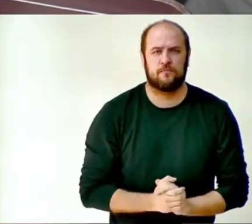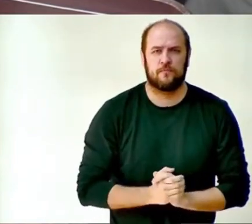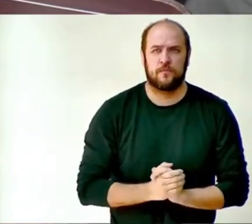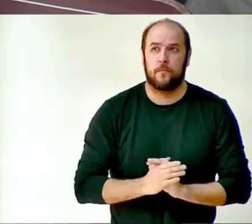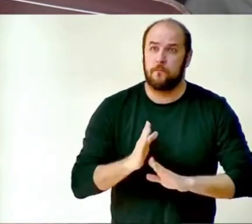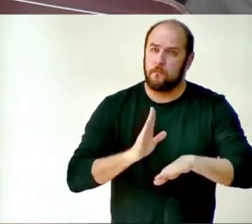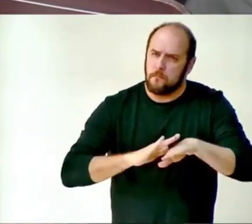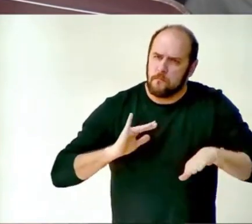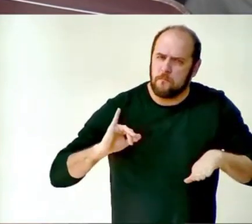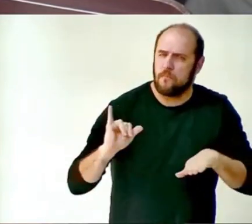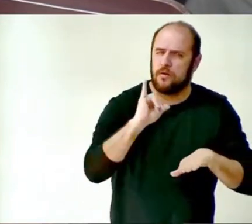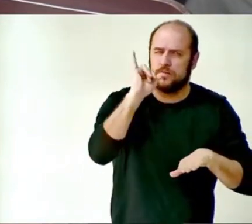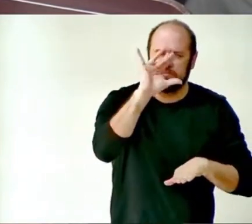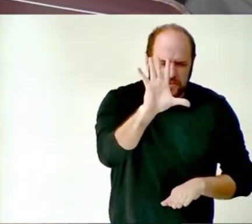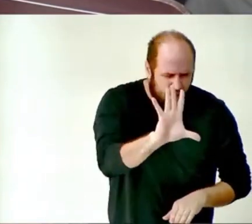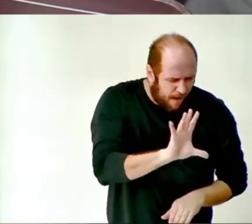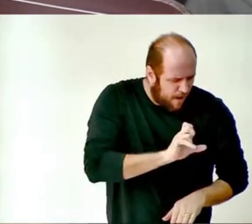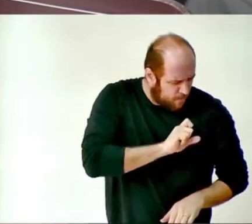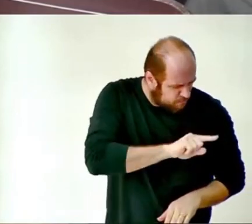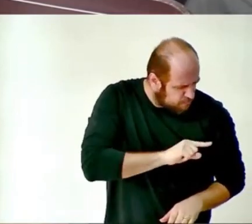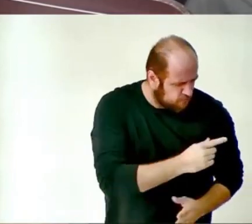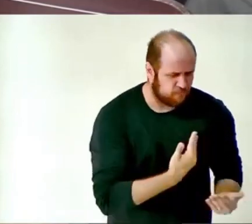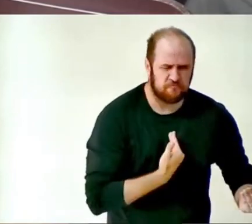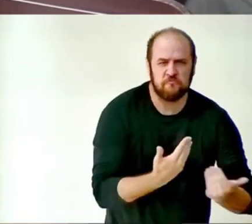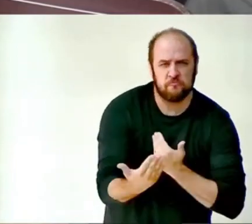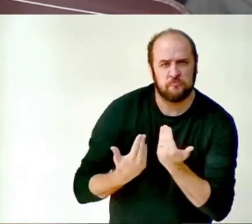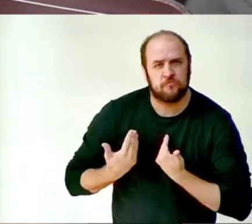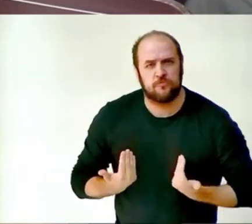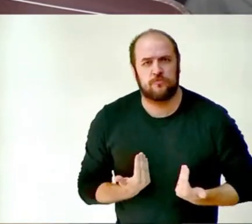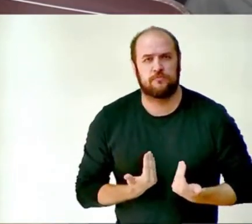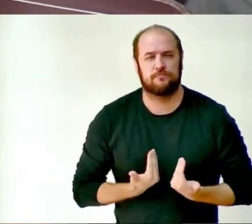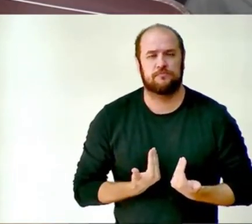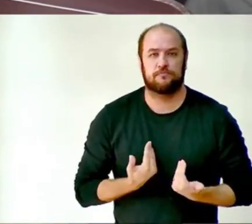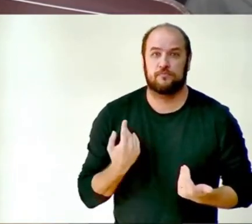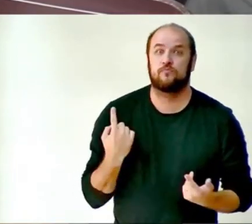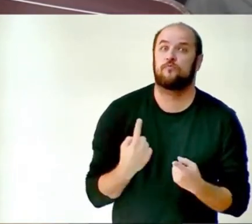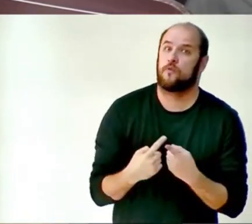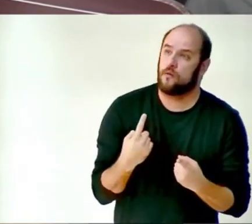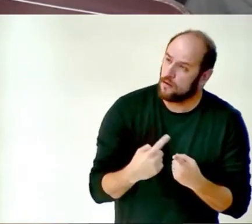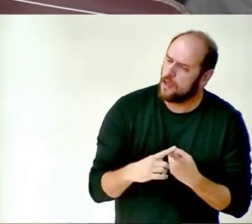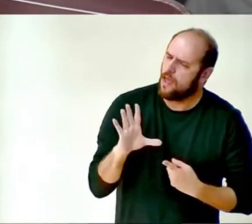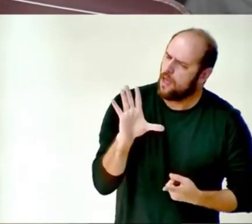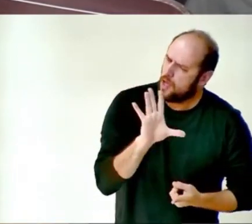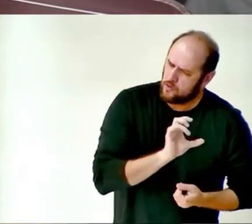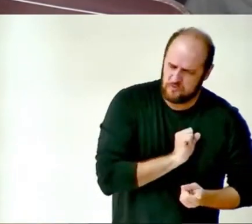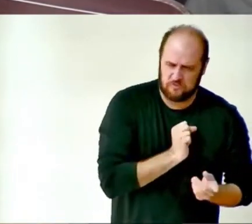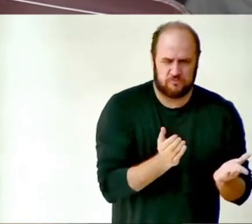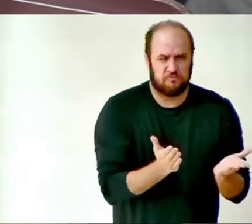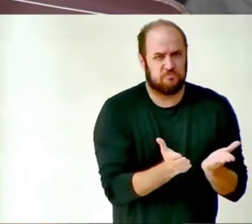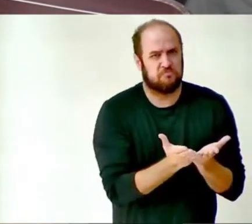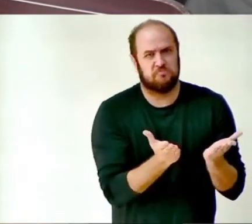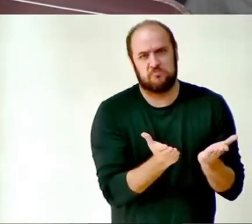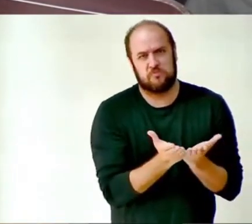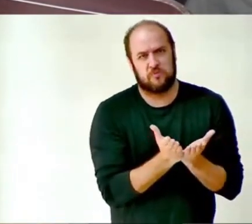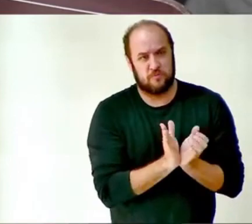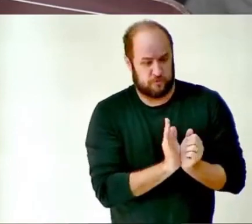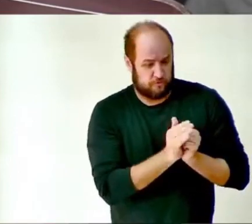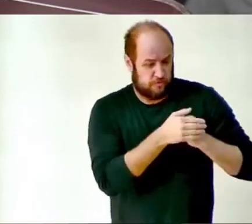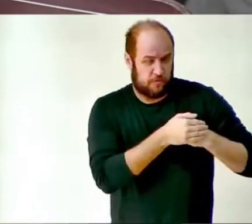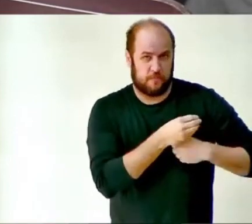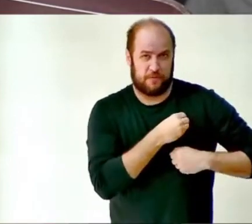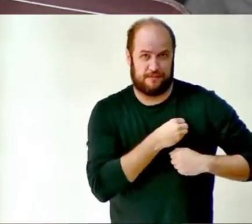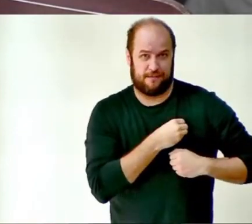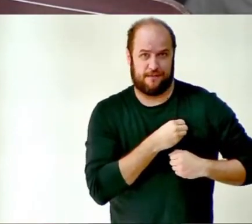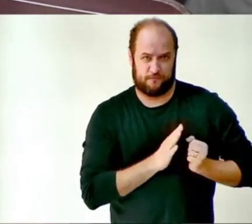tudo, porém, tende amor intenso uns para com os outros, porque o amor cobre multidão de pecados.